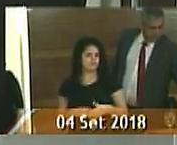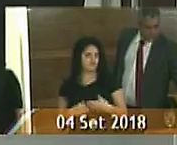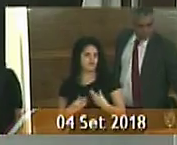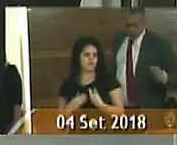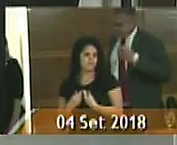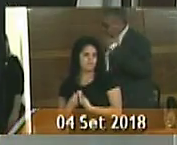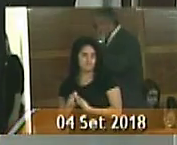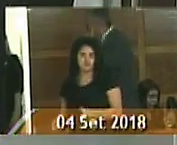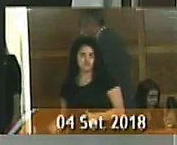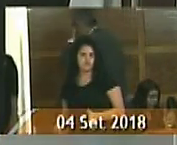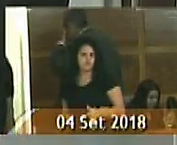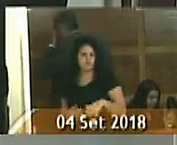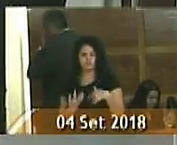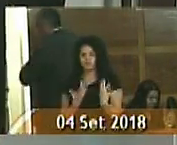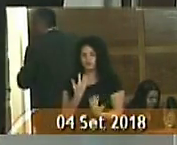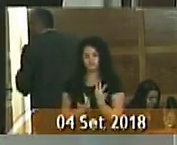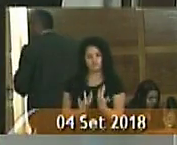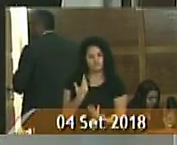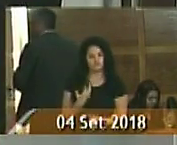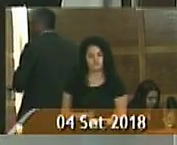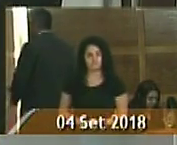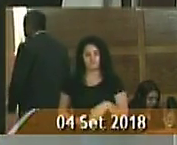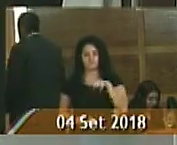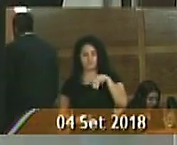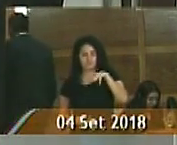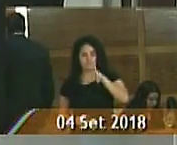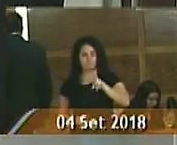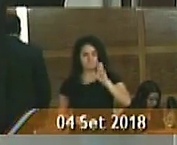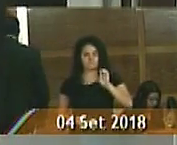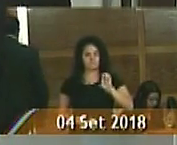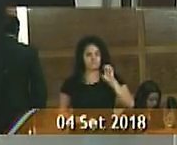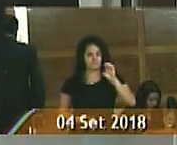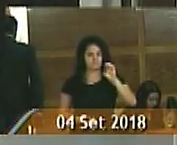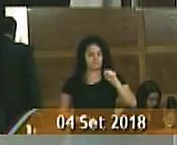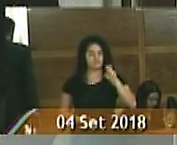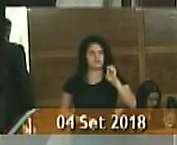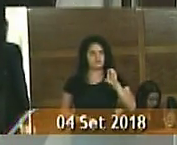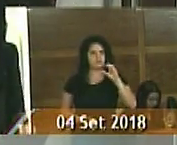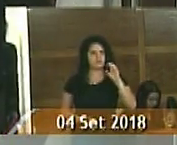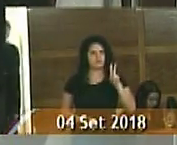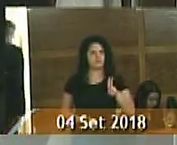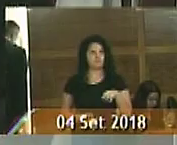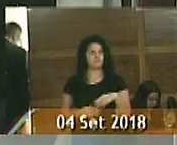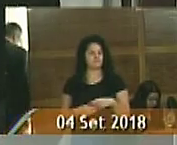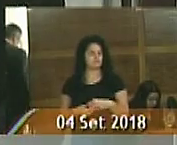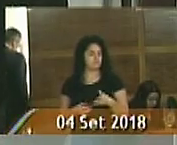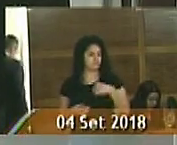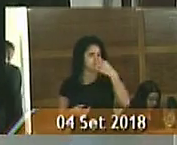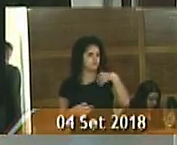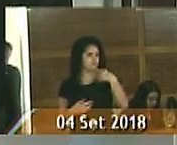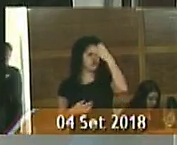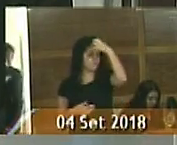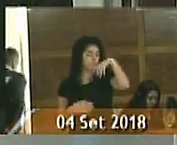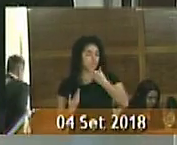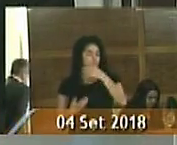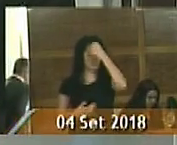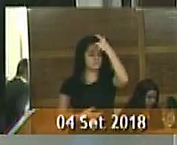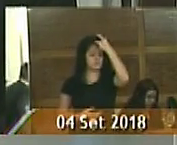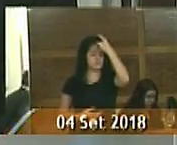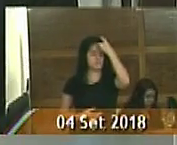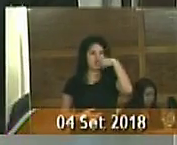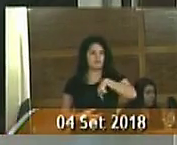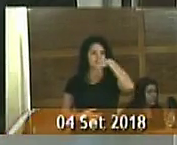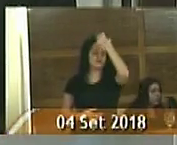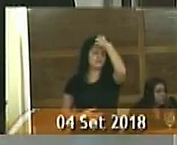naquilo lá, ó. Queimaram, né? Pegou fogo o Museu Nacional. Então, como aqui em Angra dos Reis, quantos patrimônios históricos nós